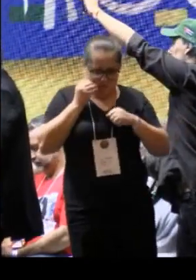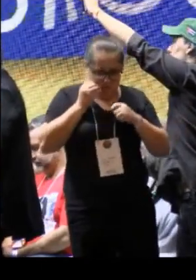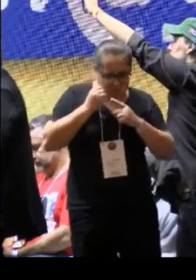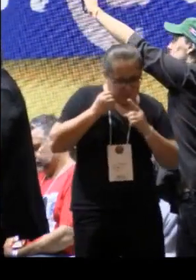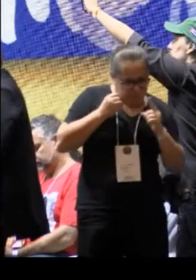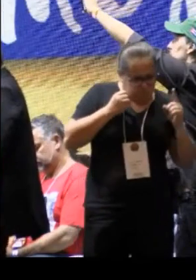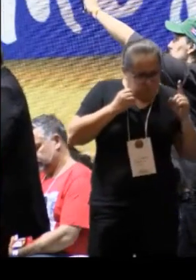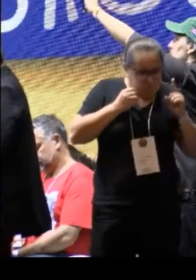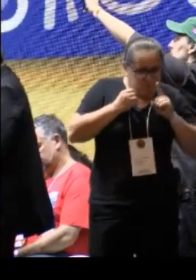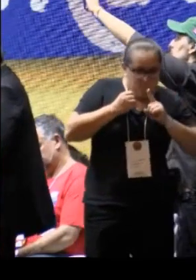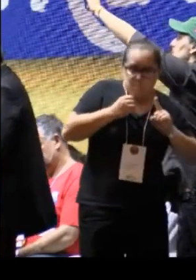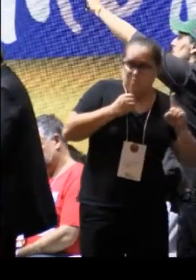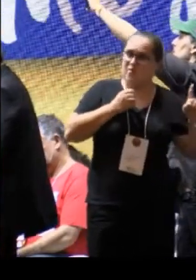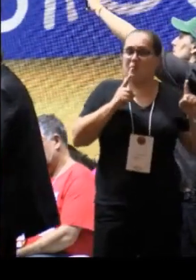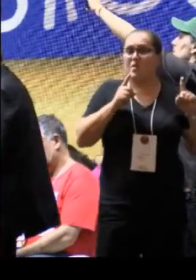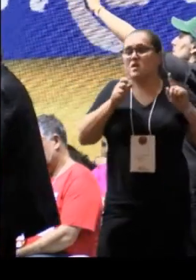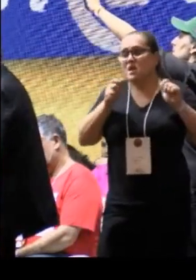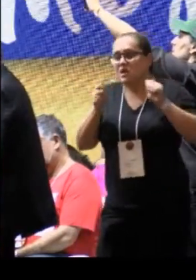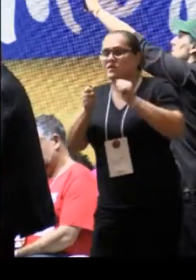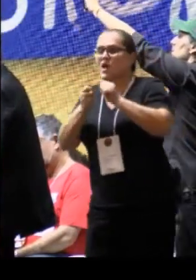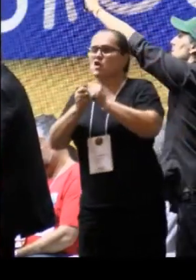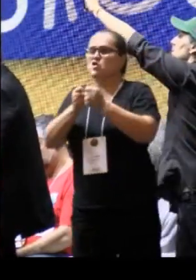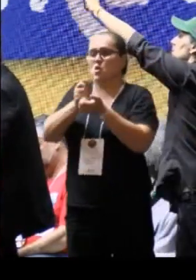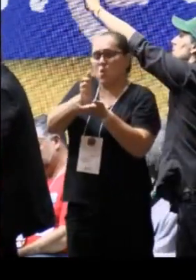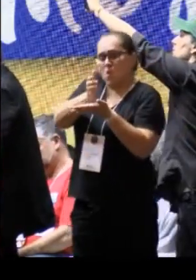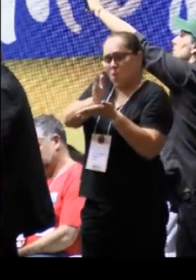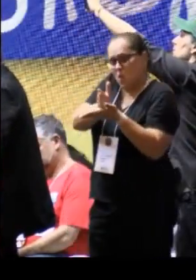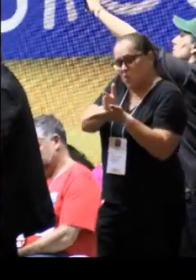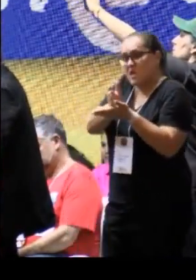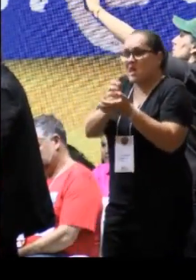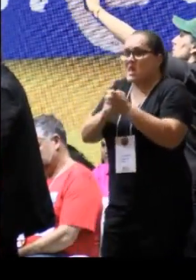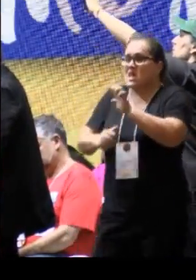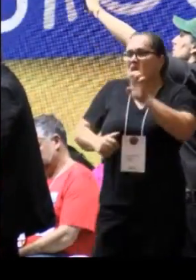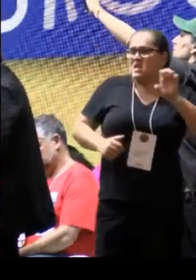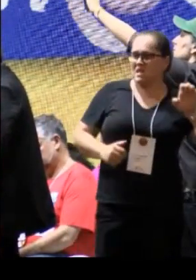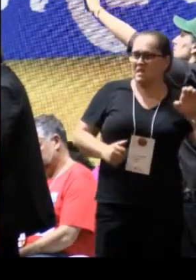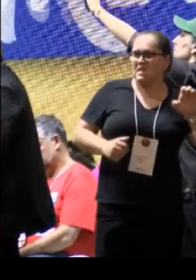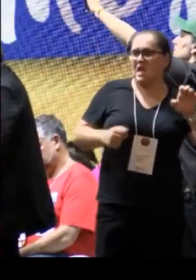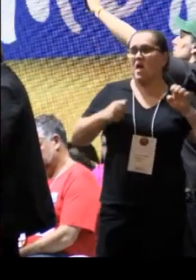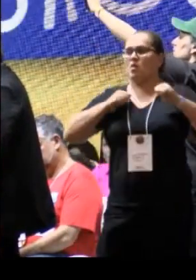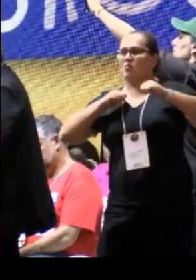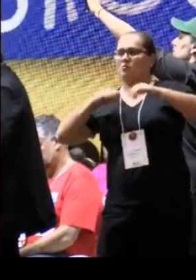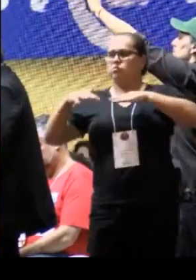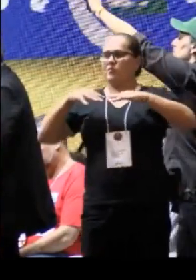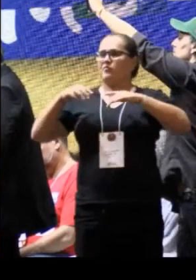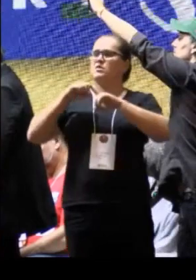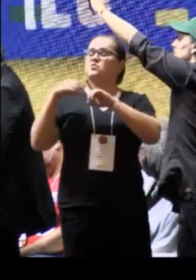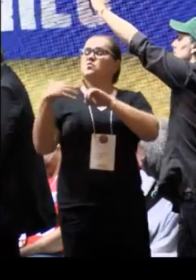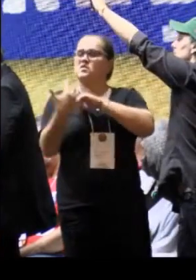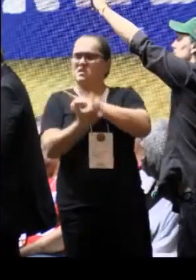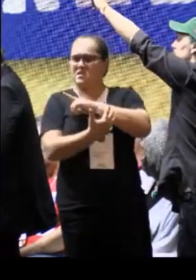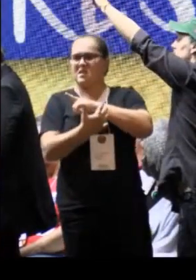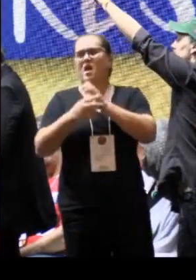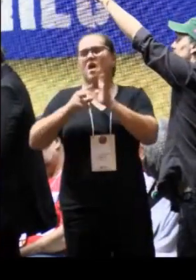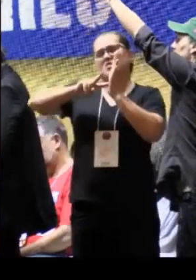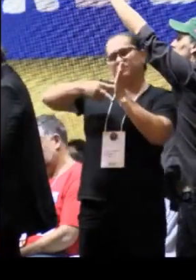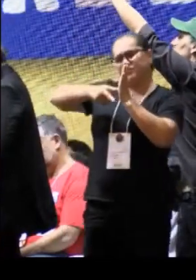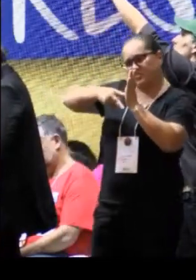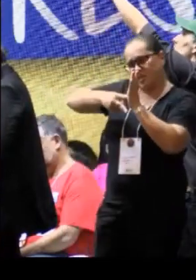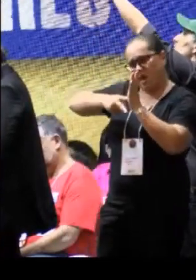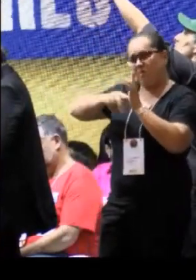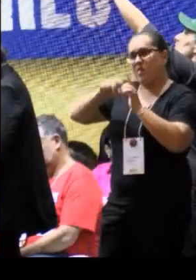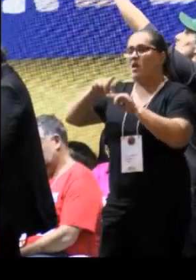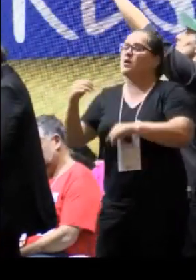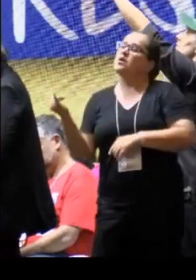na oposição com partidos da centro-esquerda, de esquerda, e estamos com os movimentos sociais, as centrais sindicais e